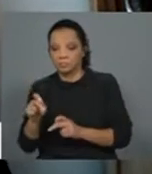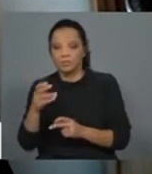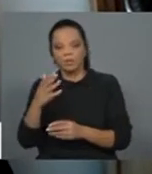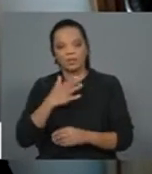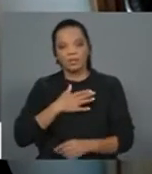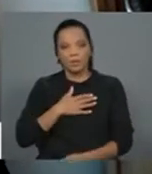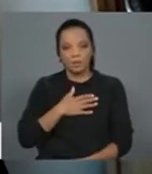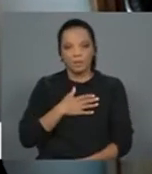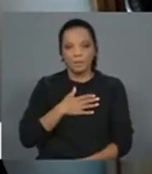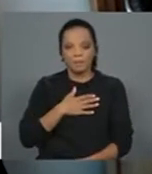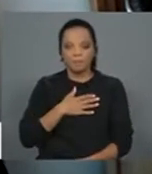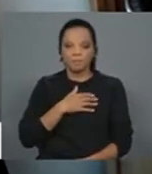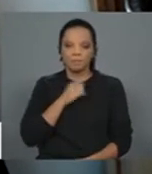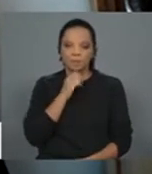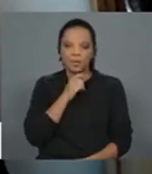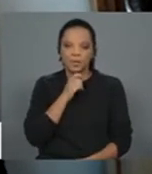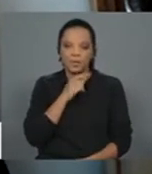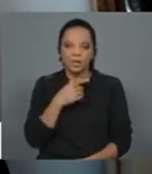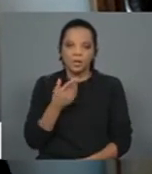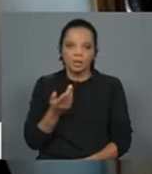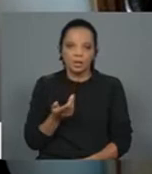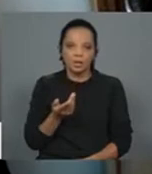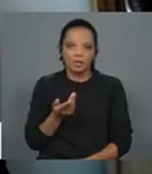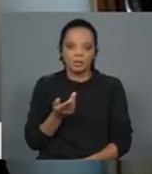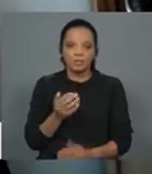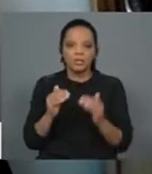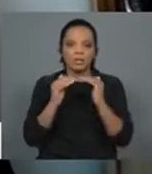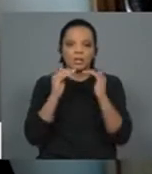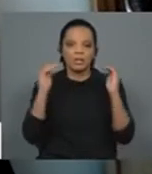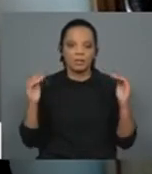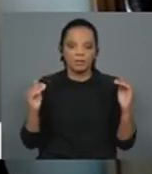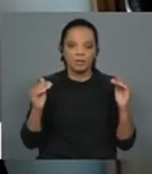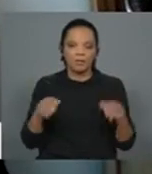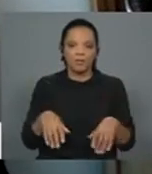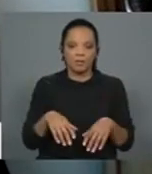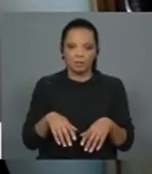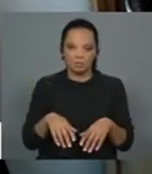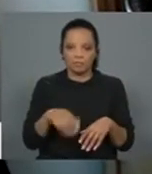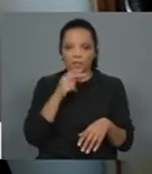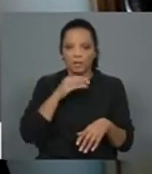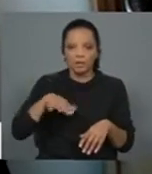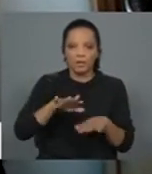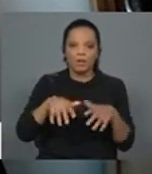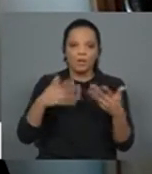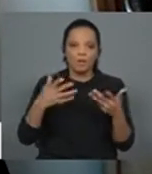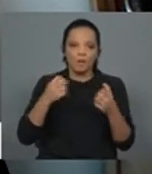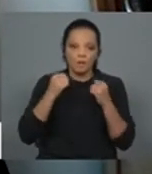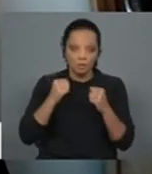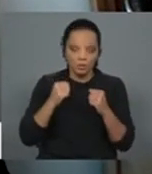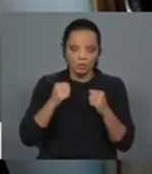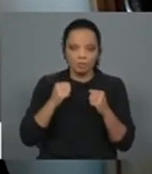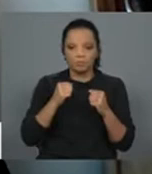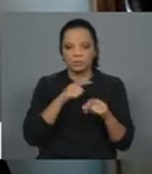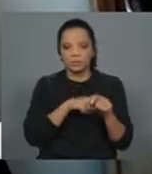também uma probabilidade de se ultrapassar um determinado nível de movimento do Sol, ou se quiserem uma determinada magnitude, num intervalo de